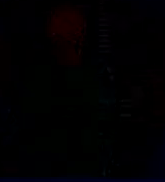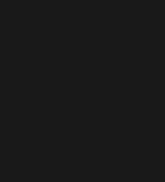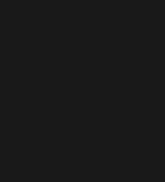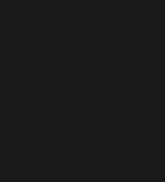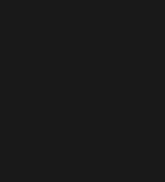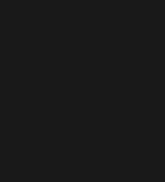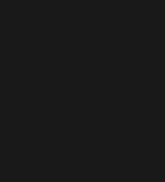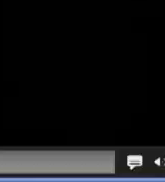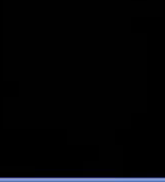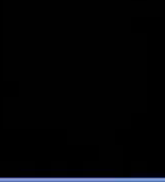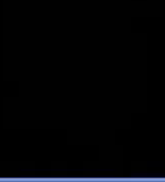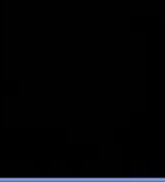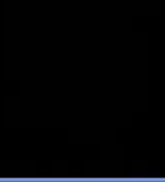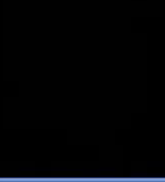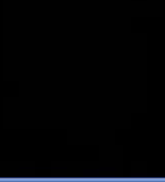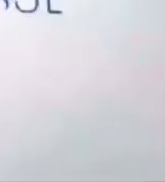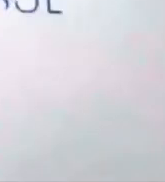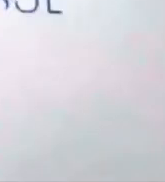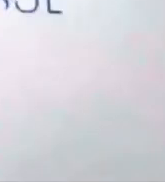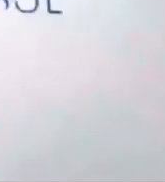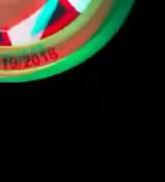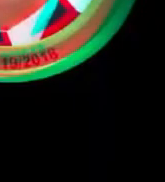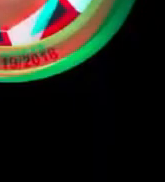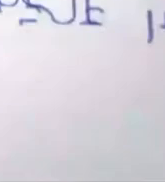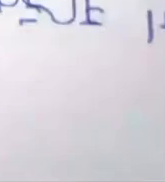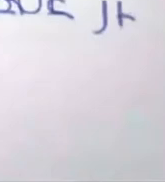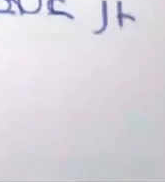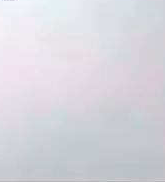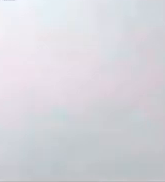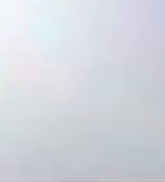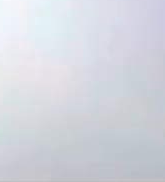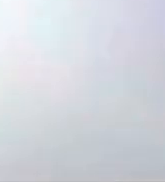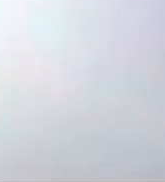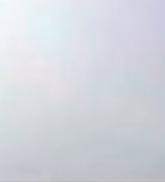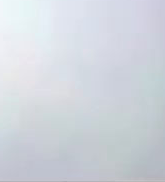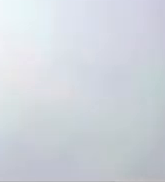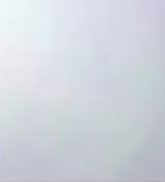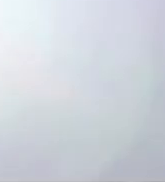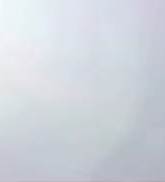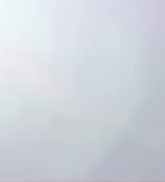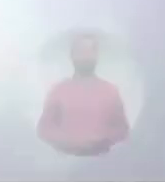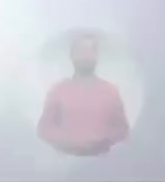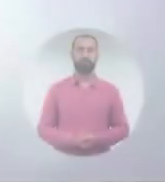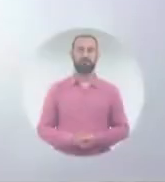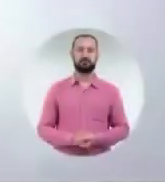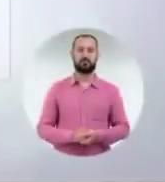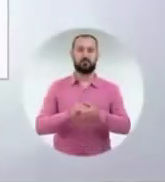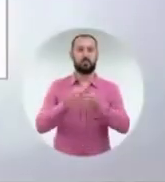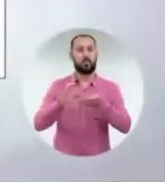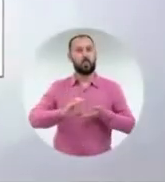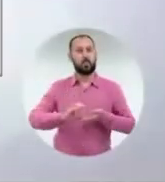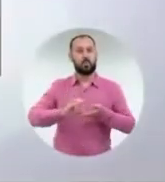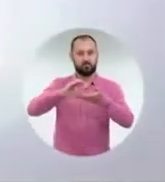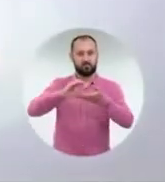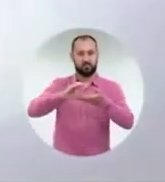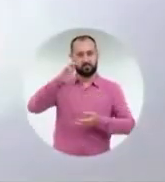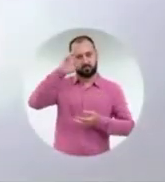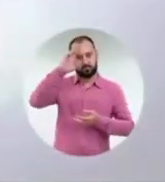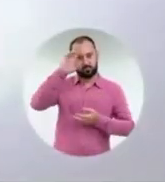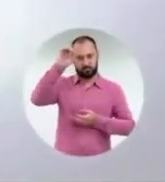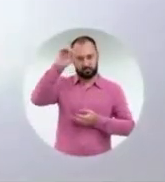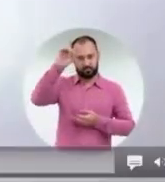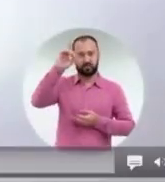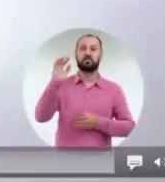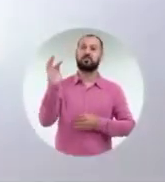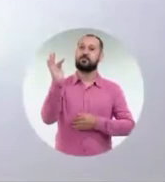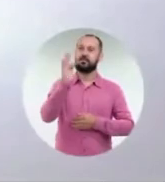O Conselho de Reitores de Instituições de